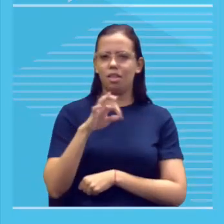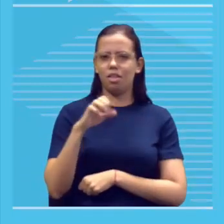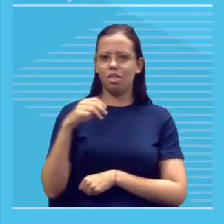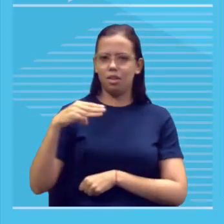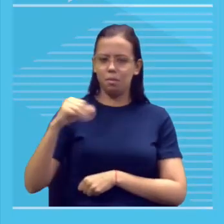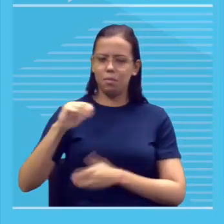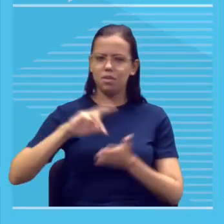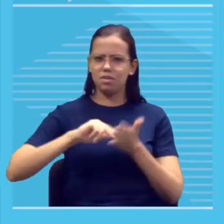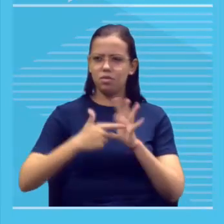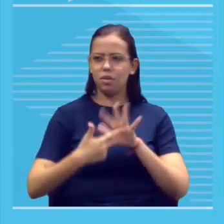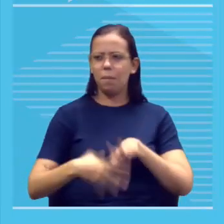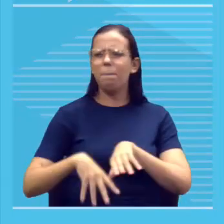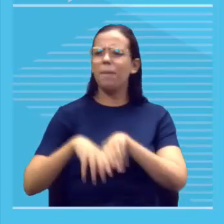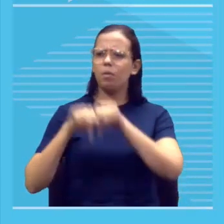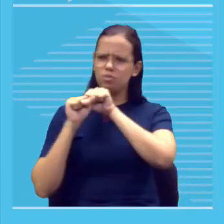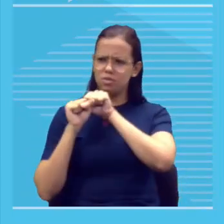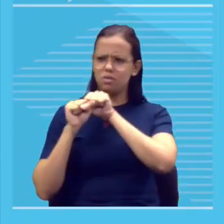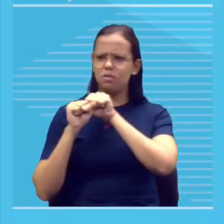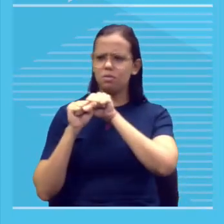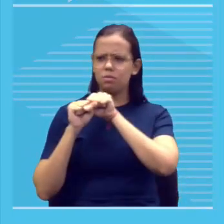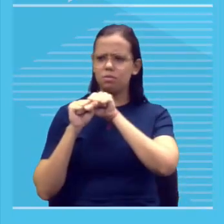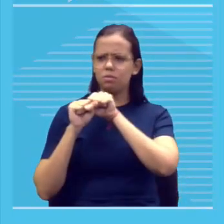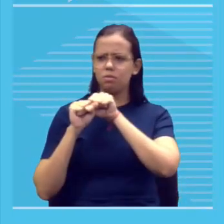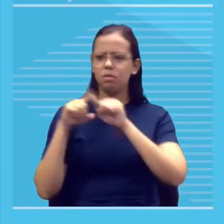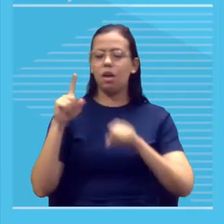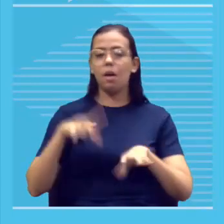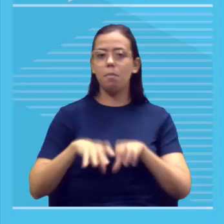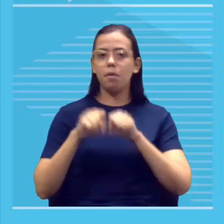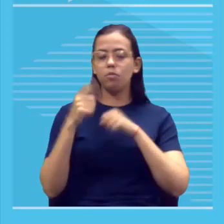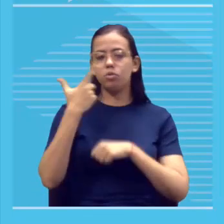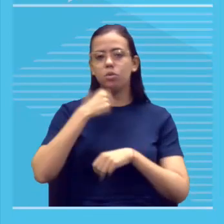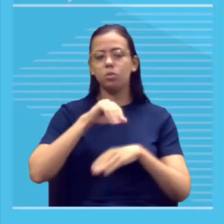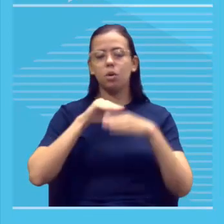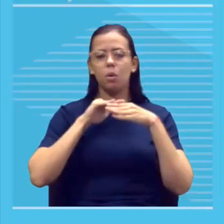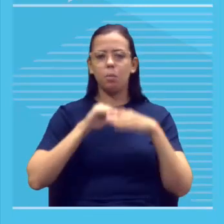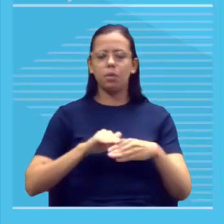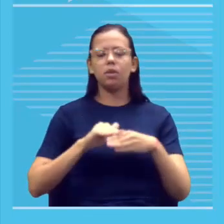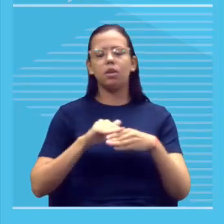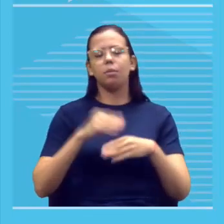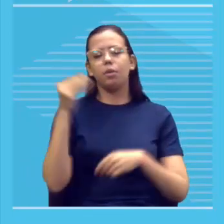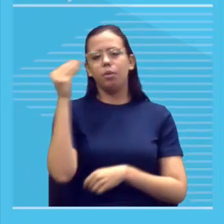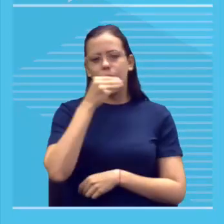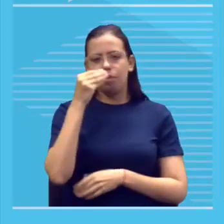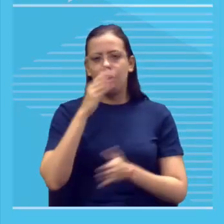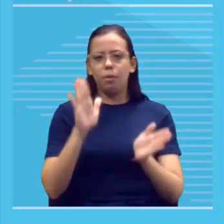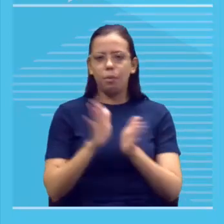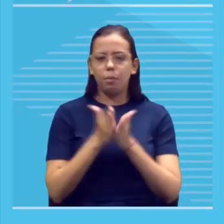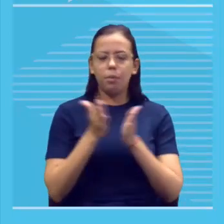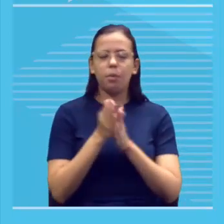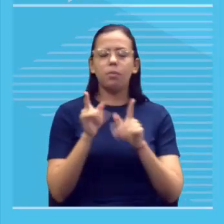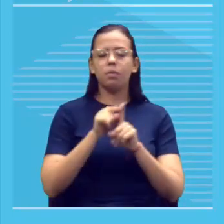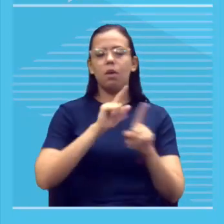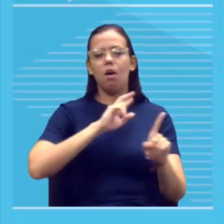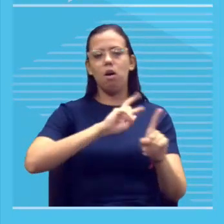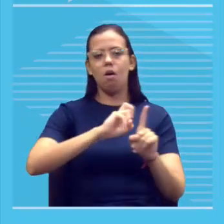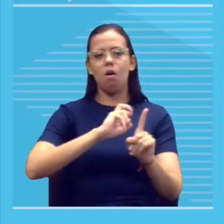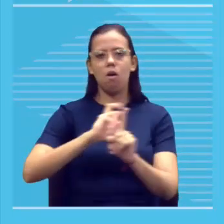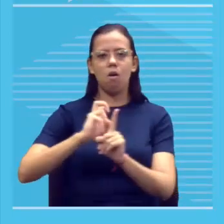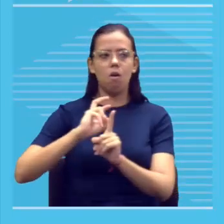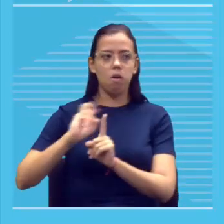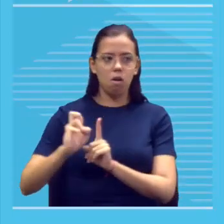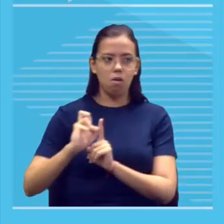Malditos aqueles que oprimem pobre oprimiu fraco oprime exploram as pessoas